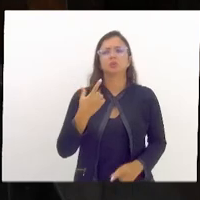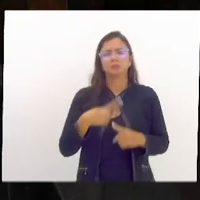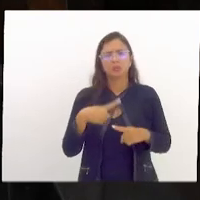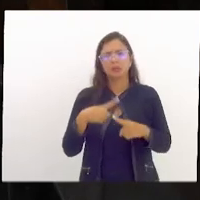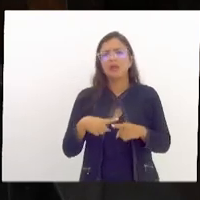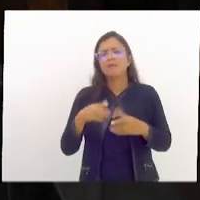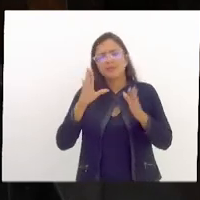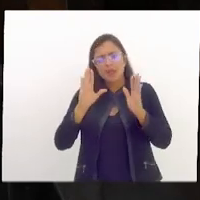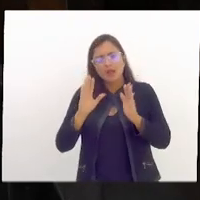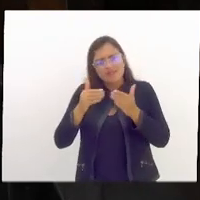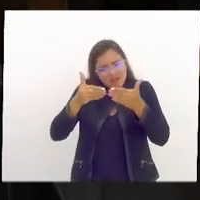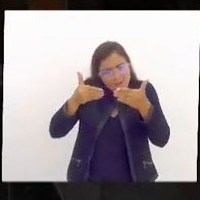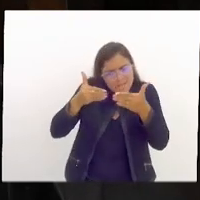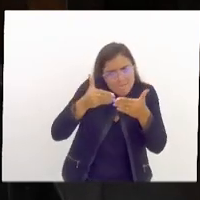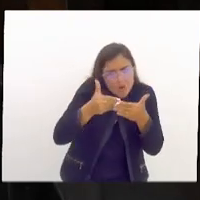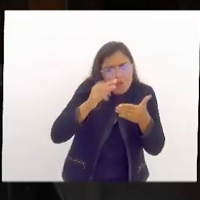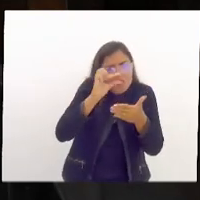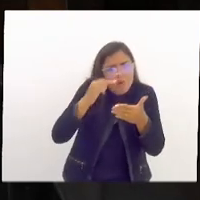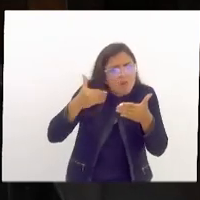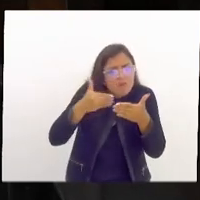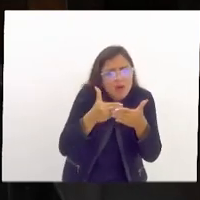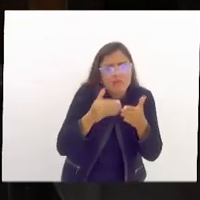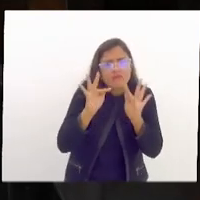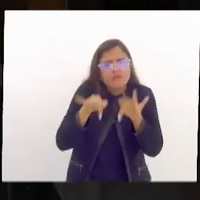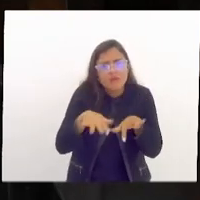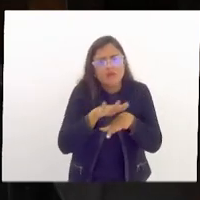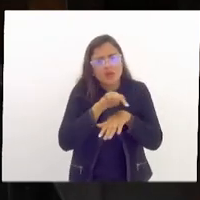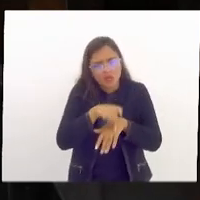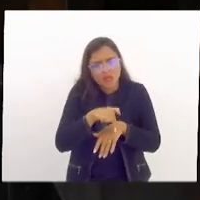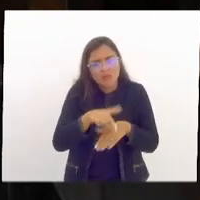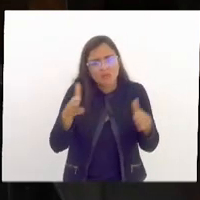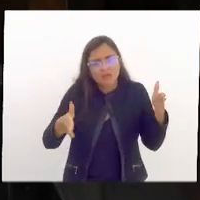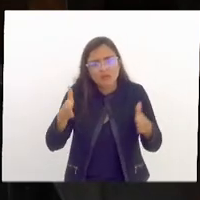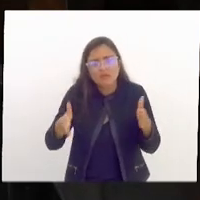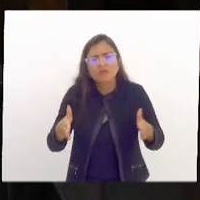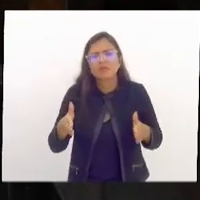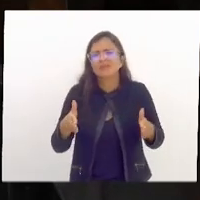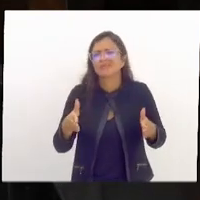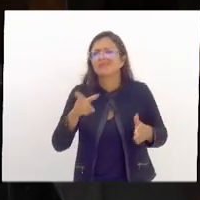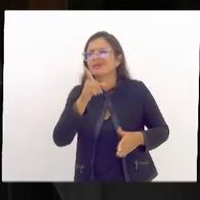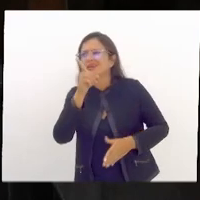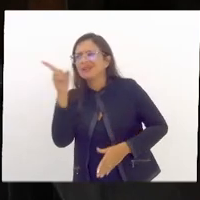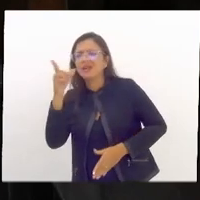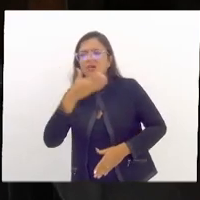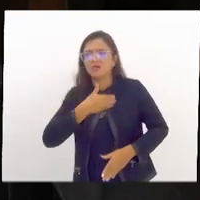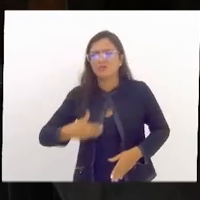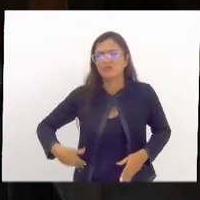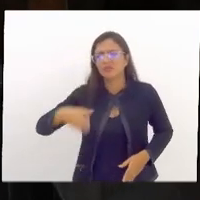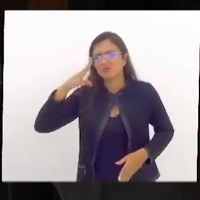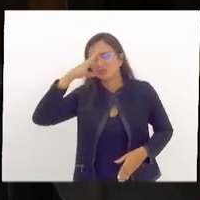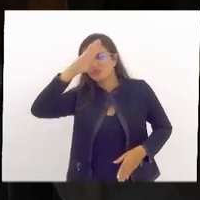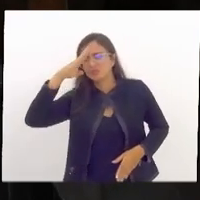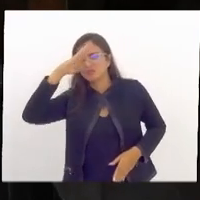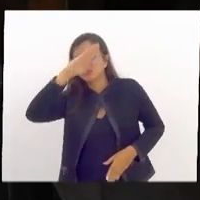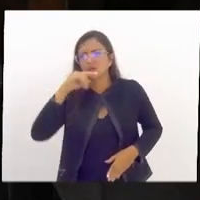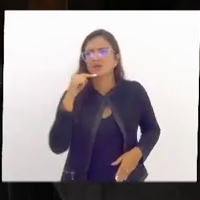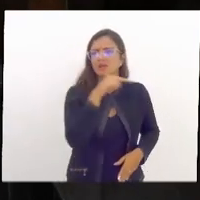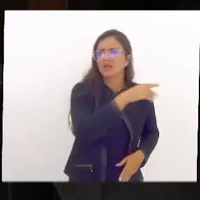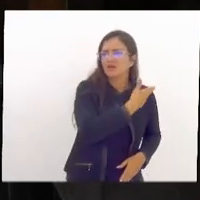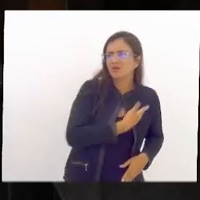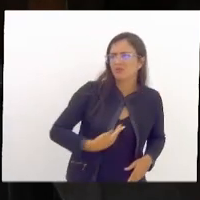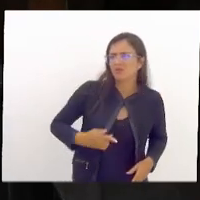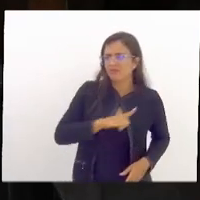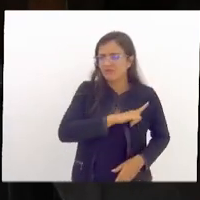legislatura, quando a tônica imposta pelo governo Bolsonaro e reproduzida pelo governo Cláudio